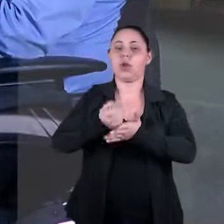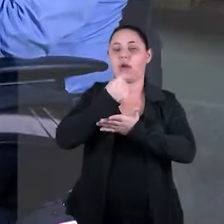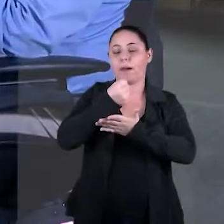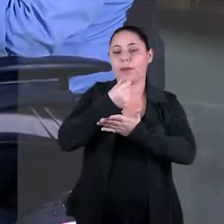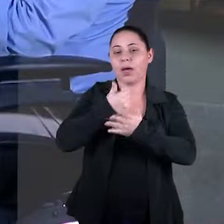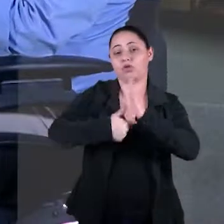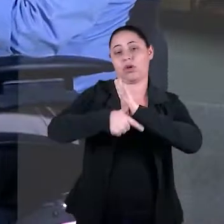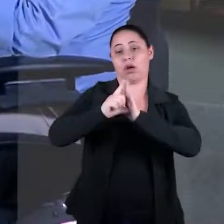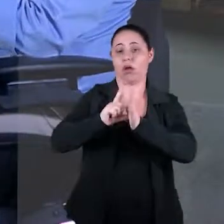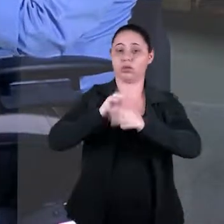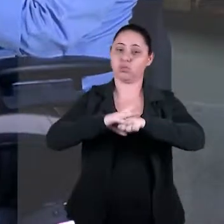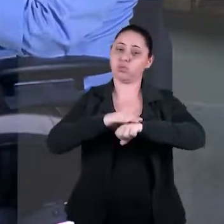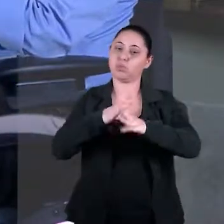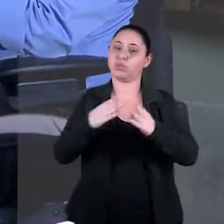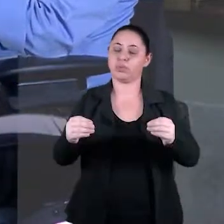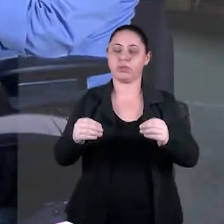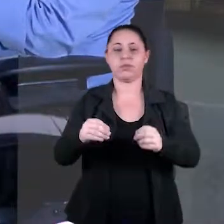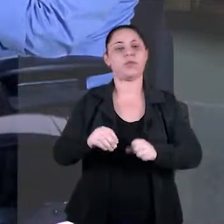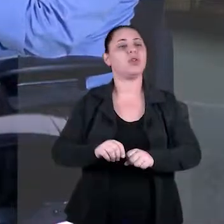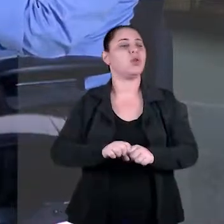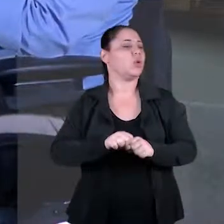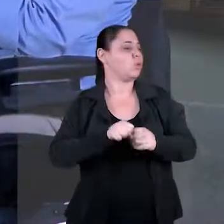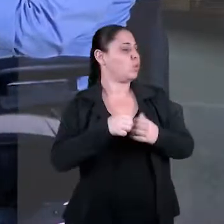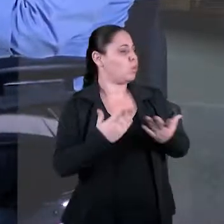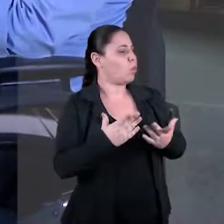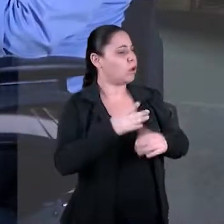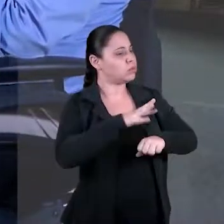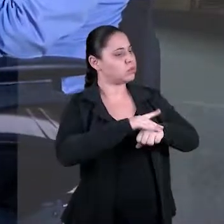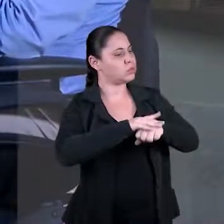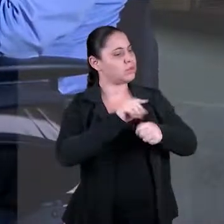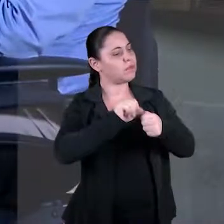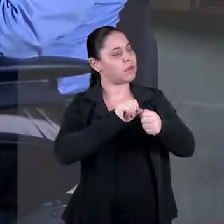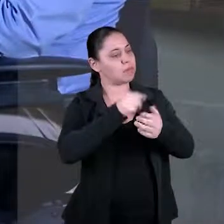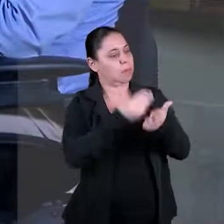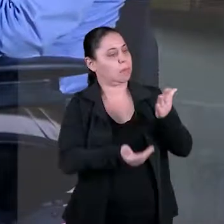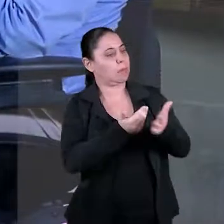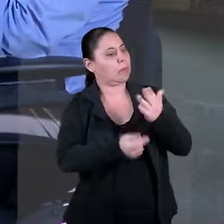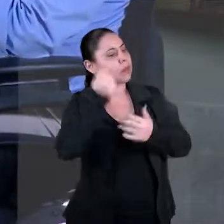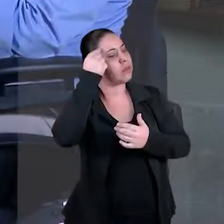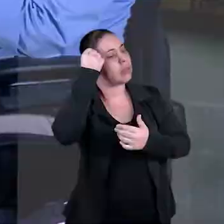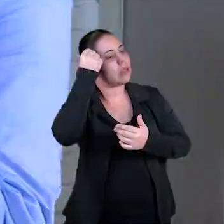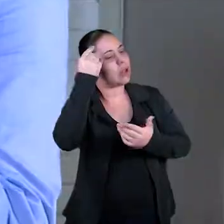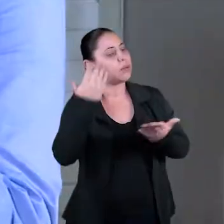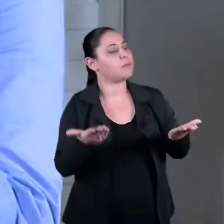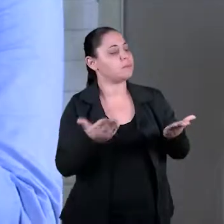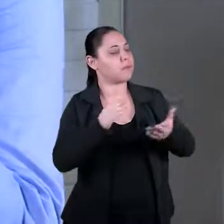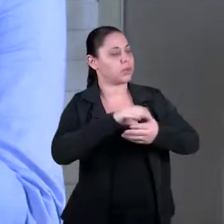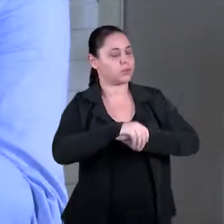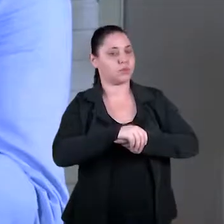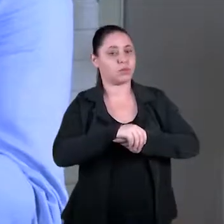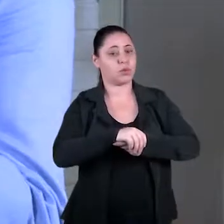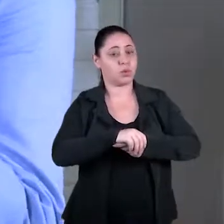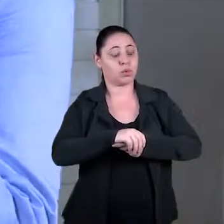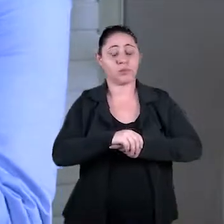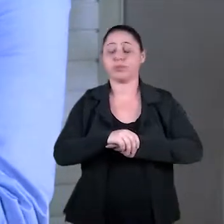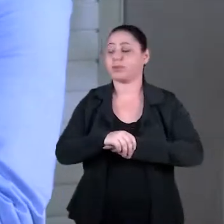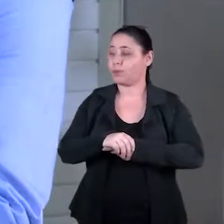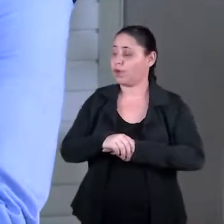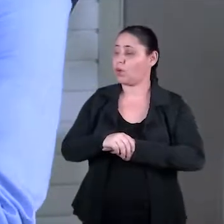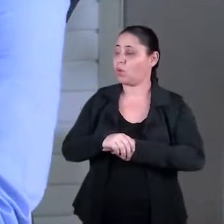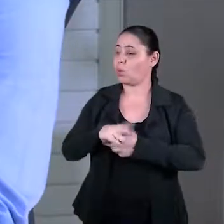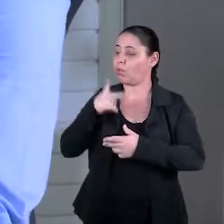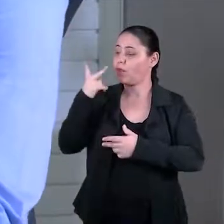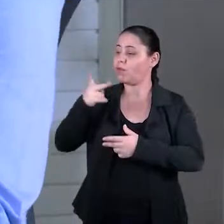resultado. E quais as doenças que fazem com que a pessoa perca o cabelo? Ótimo. Quando a gente fala de doenças